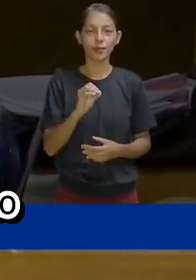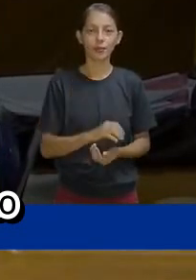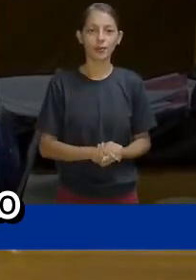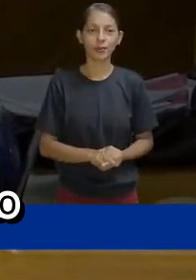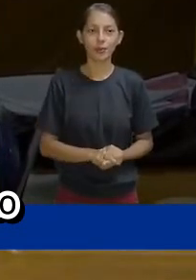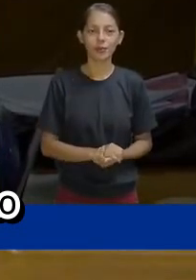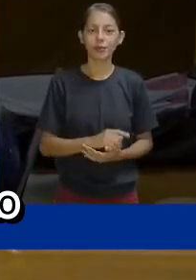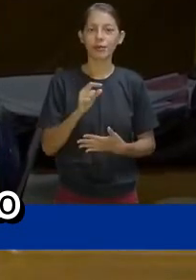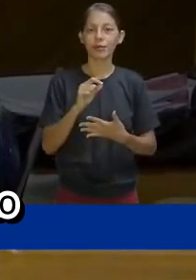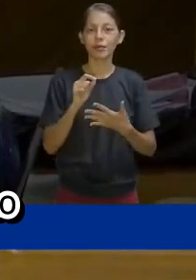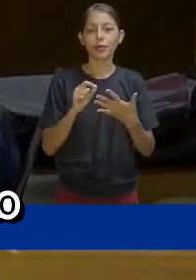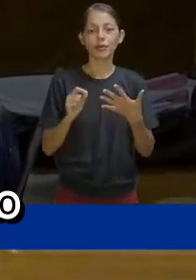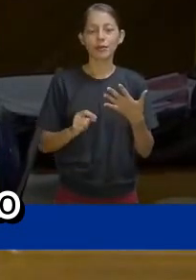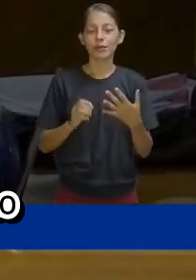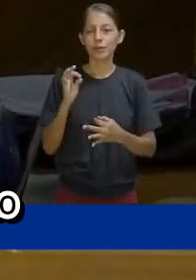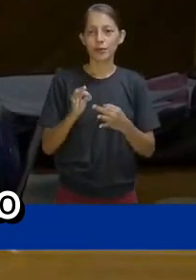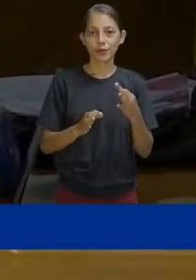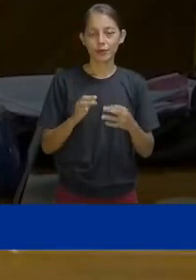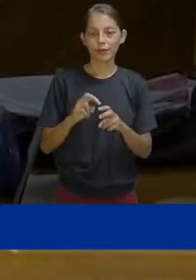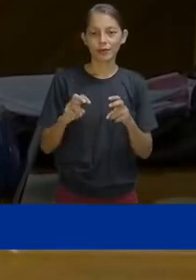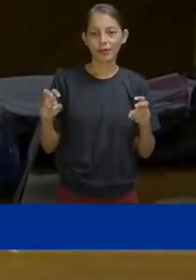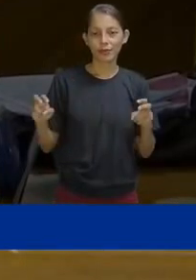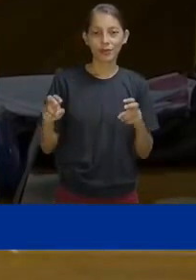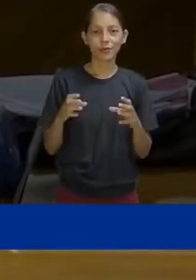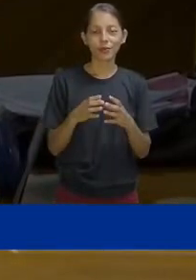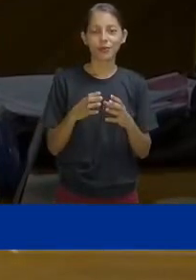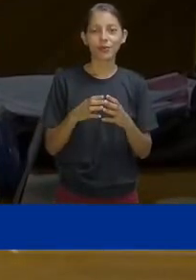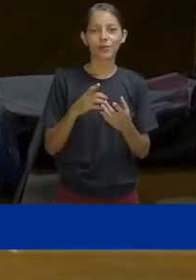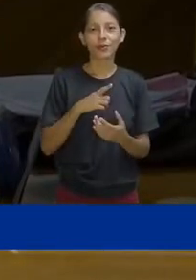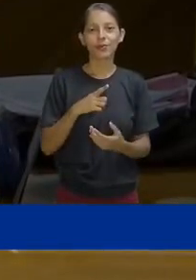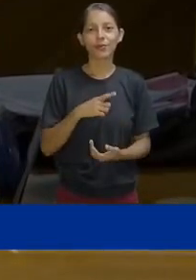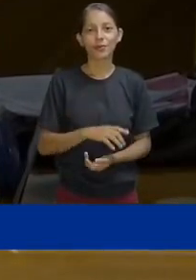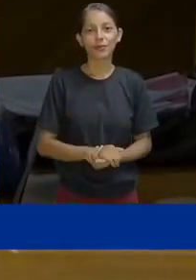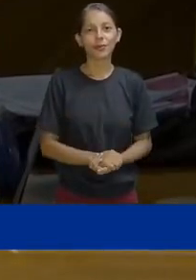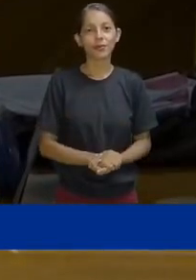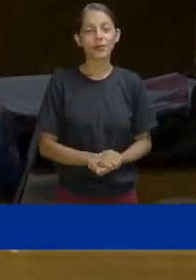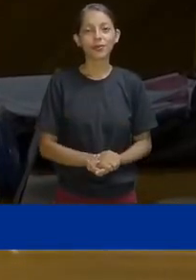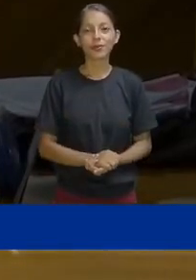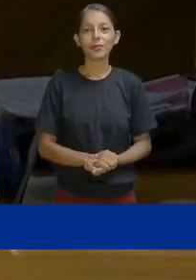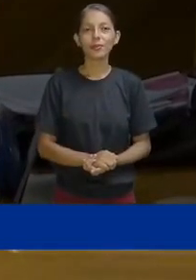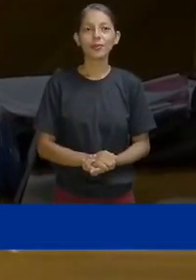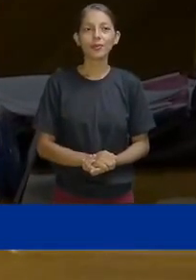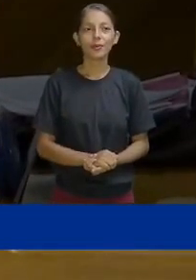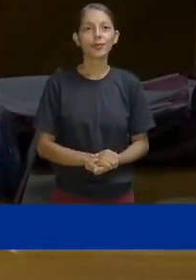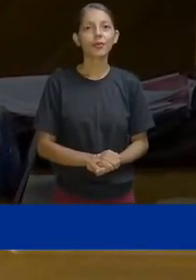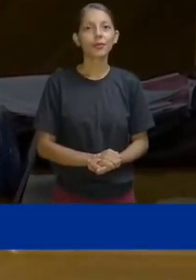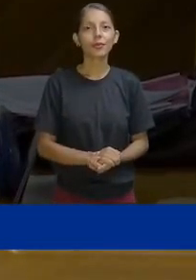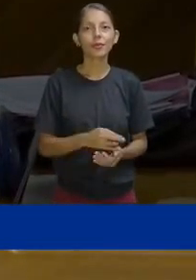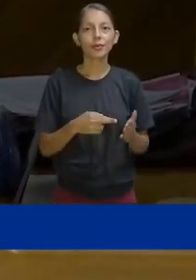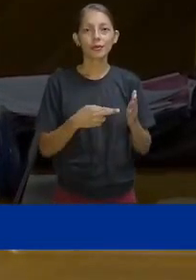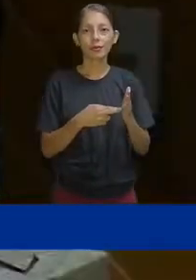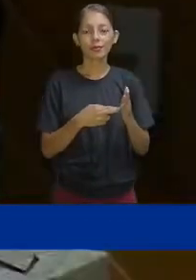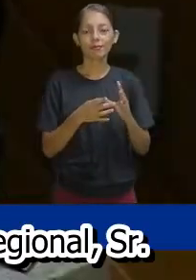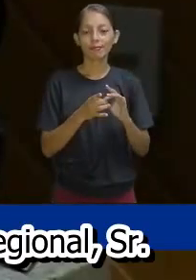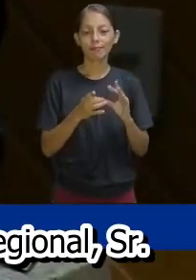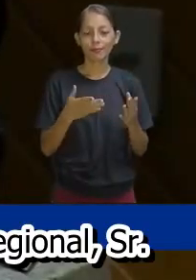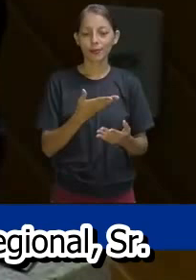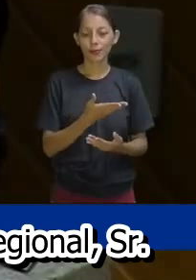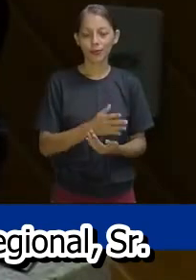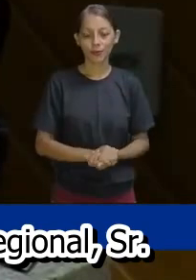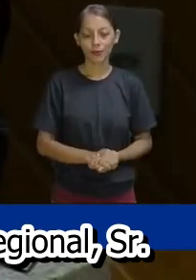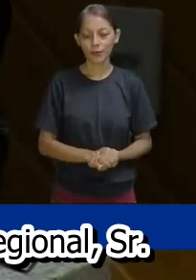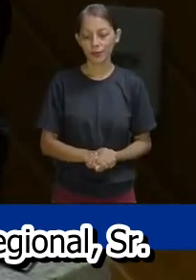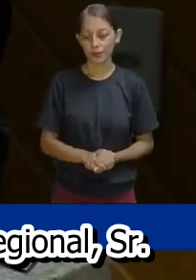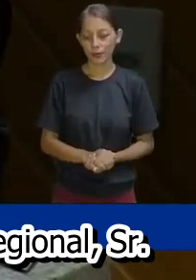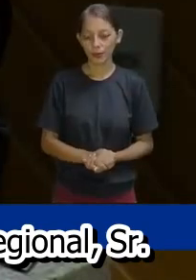juízes Carmo Antônio, Anselmo Gonçalves, Paulo Madeira, Tina Souza, Paola Santos e João Lages. Ilustre relator com a palavra. Senhor